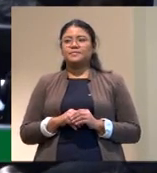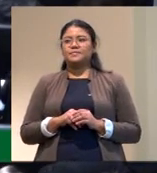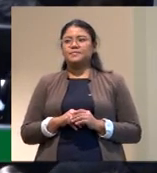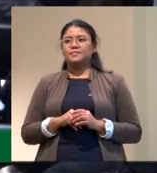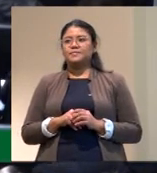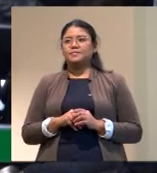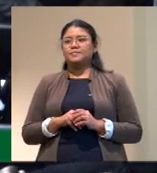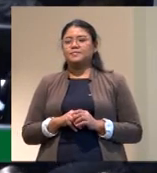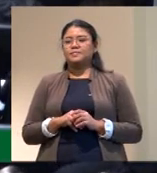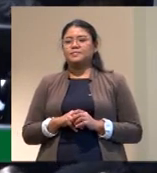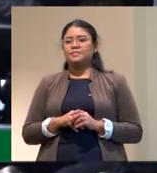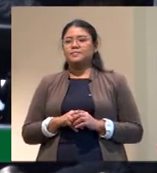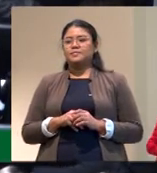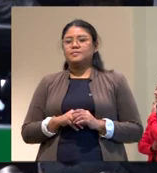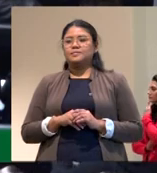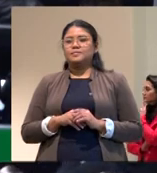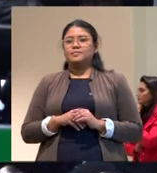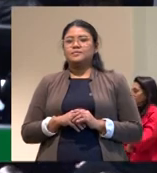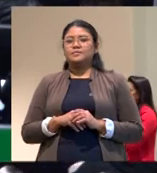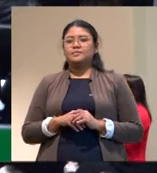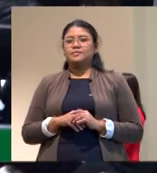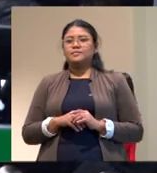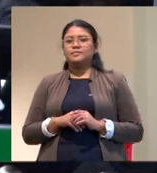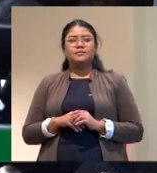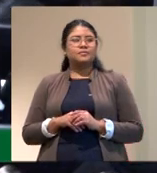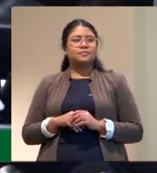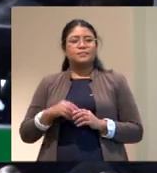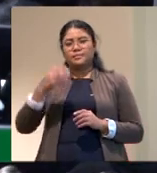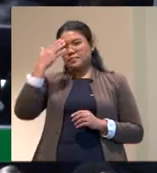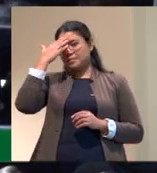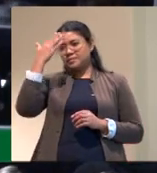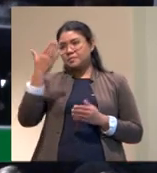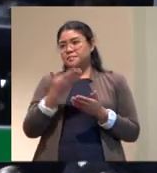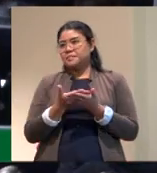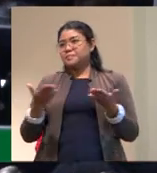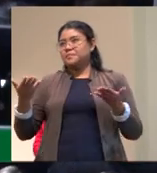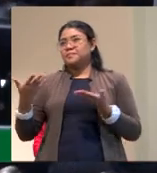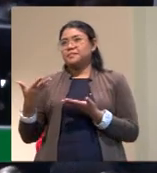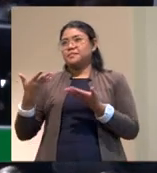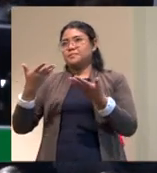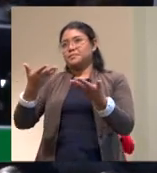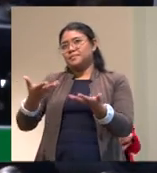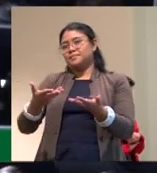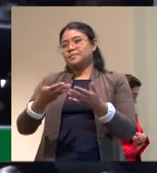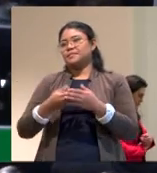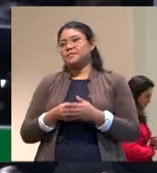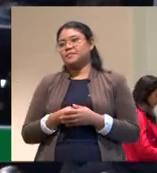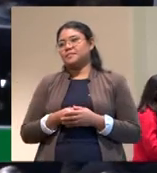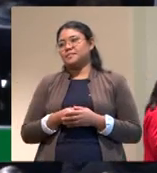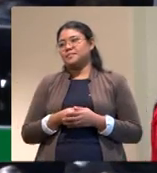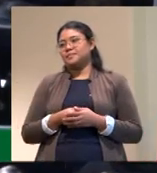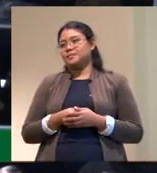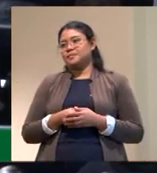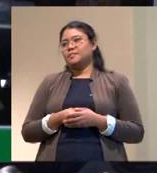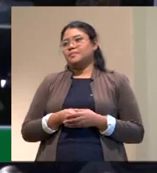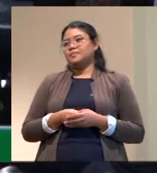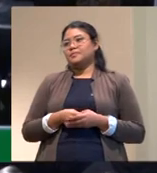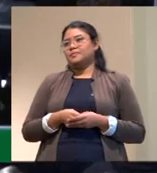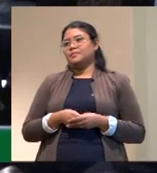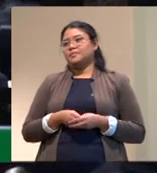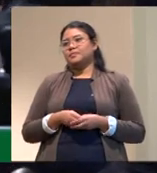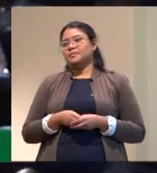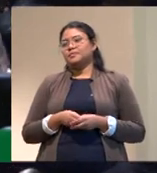em primeiro lugar, agradecer muito por esse convite. Eu já não estou